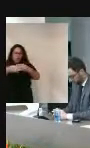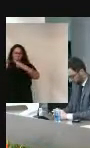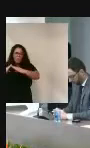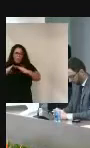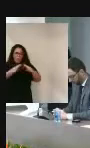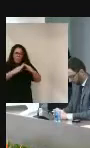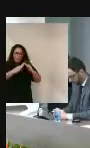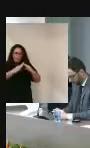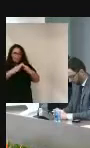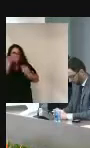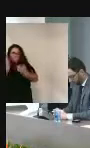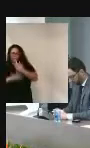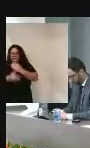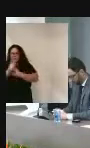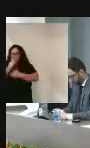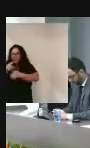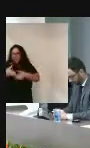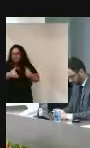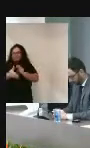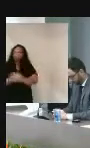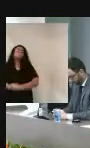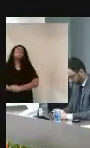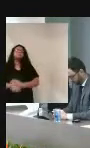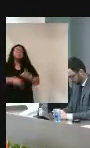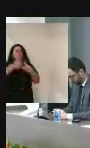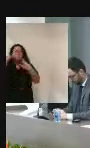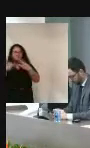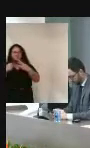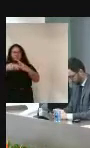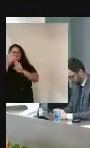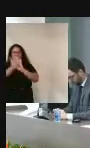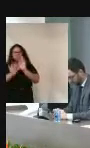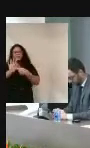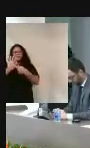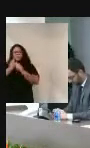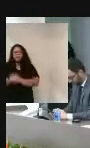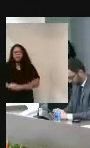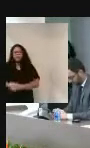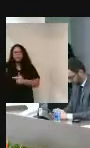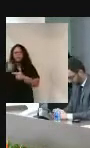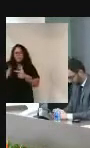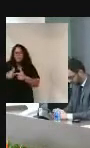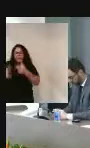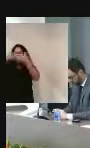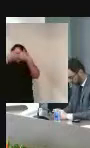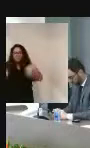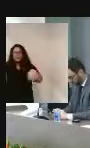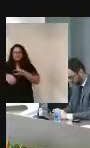E um outro artigo mostrando os impactos, principalmente